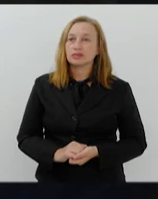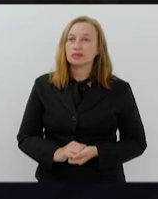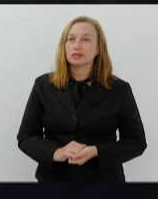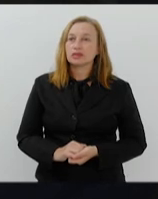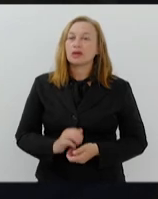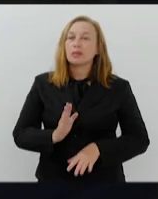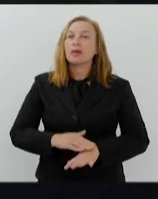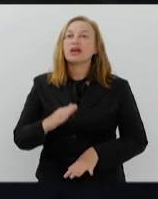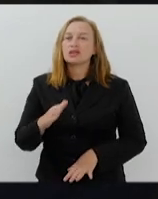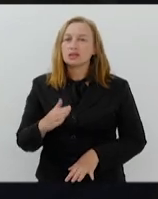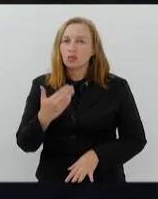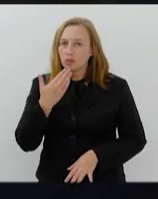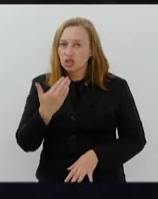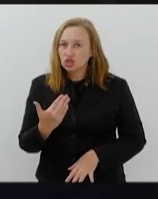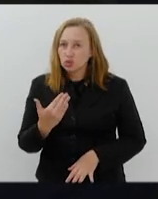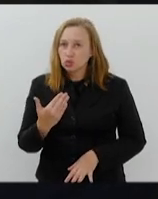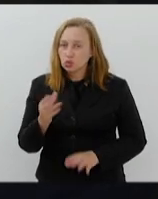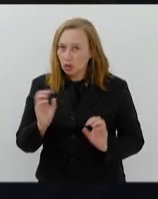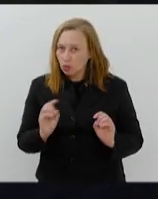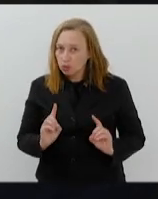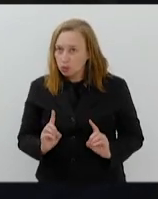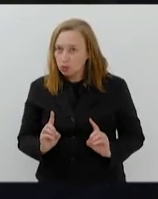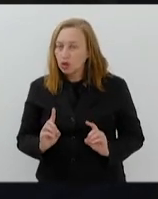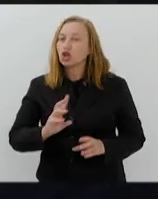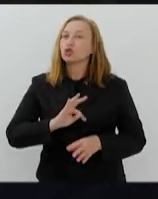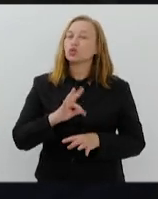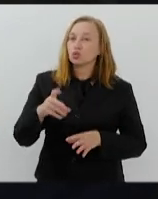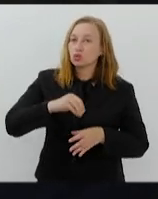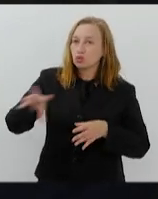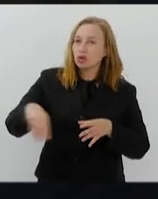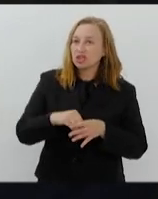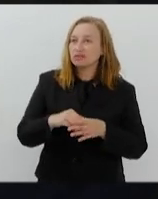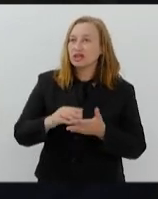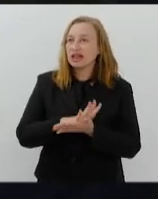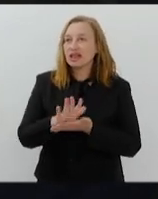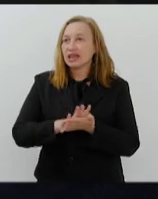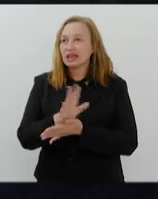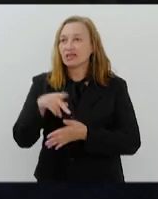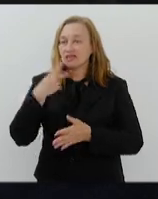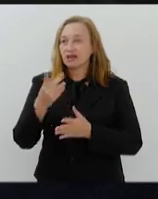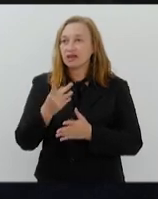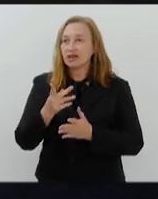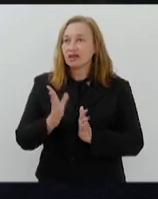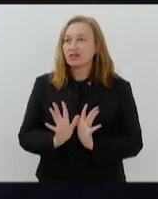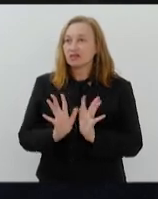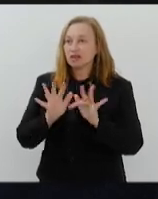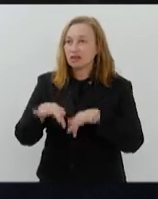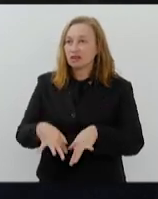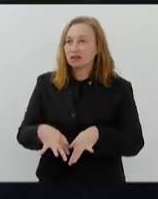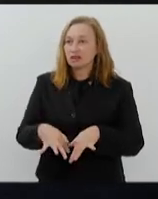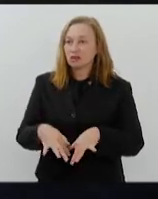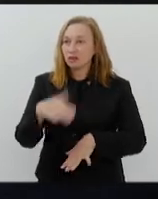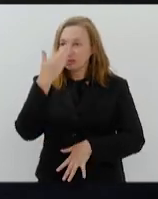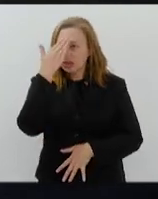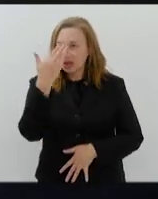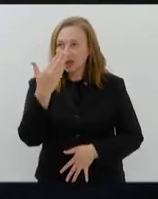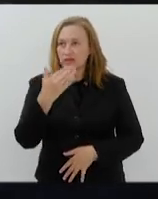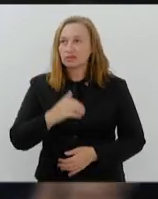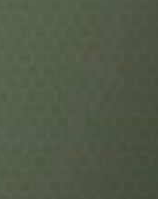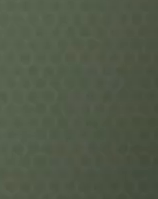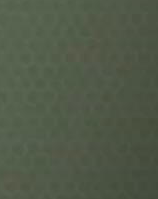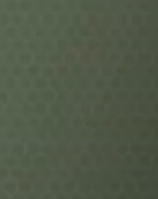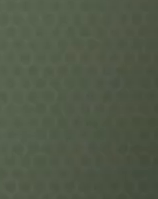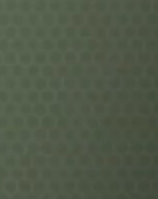mais algum não só isso então tudo incluído nada mais havendo a tratar declaro essa sessão encerrada Muito obrigado a todos